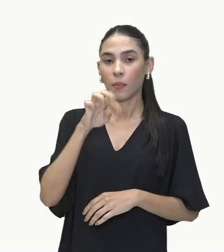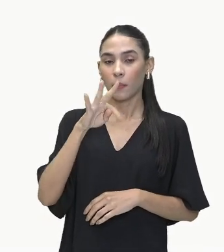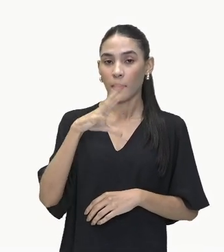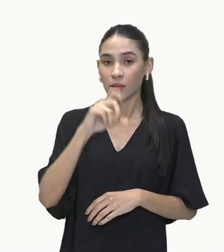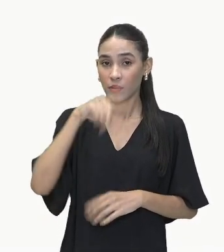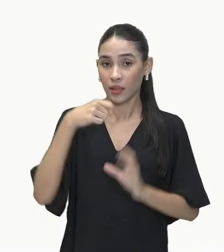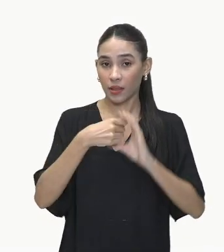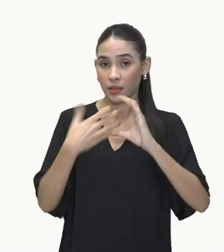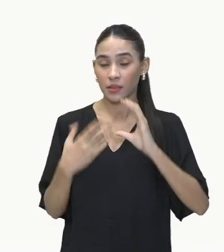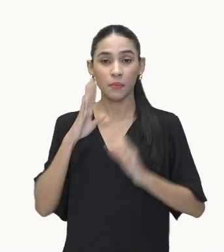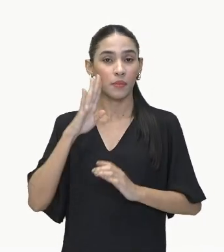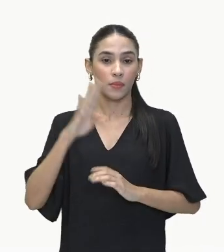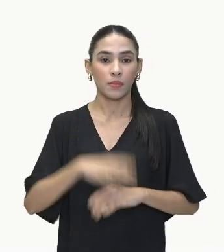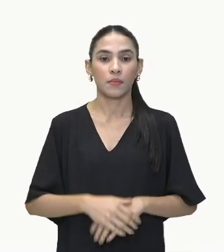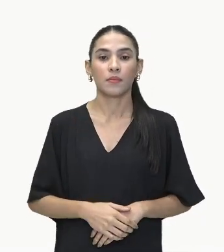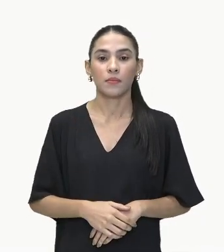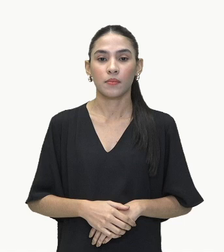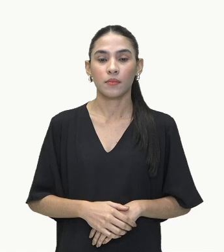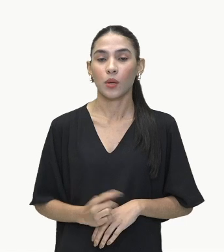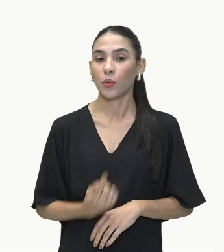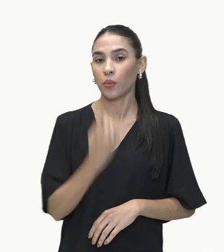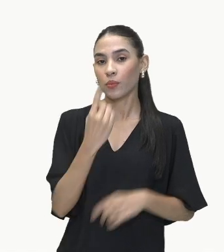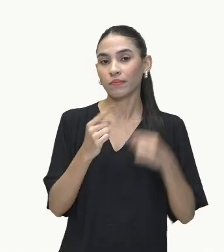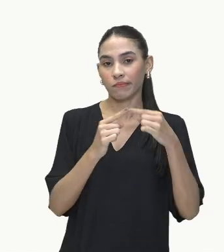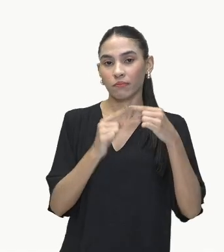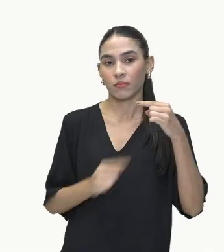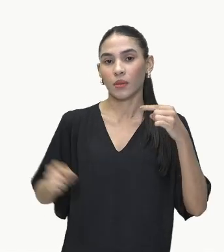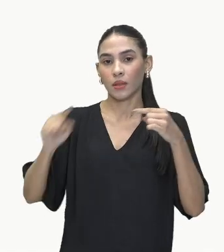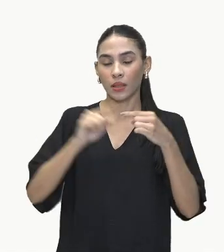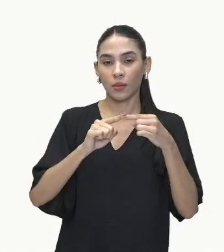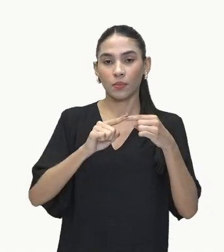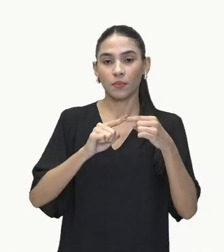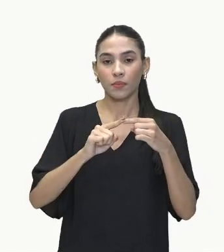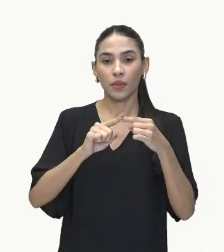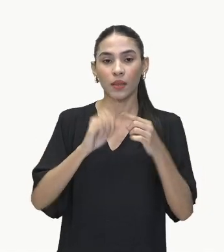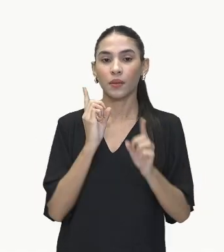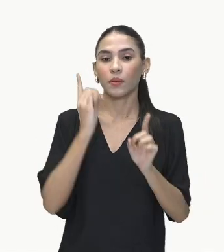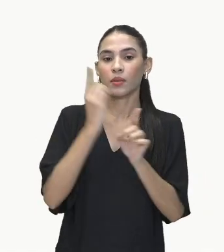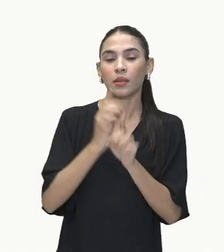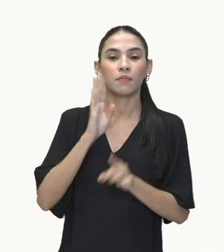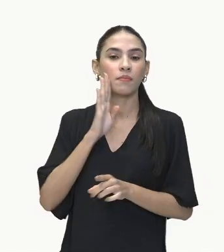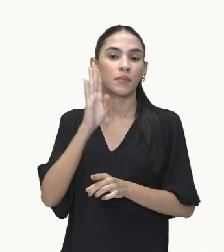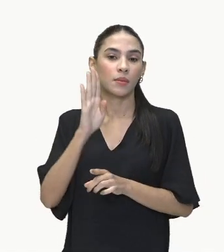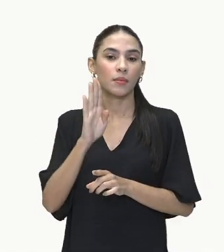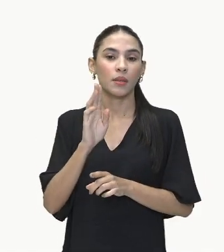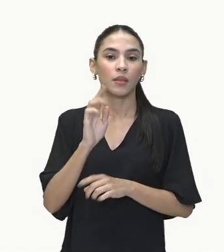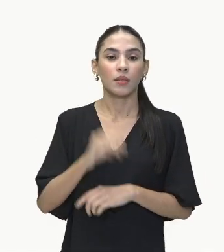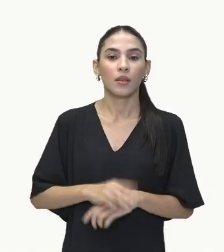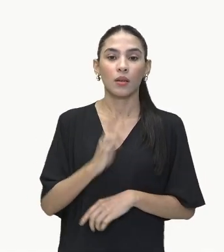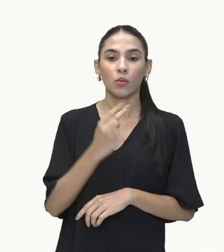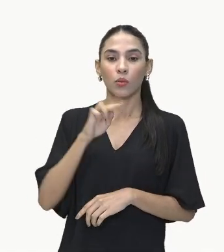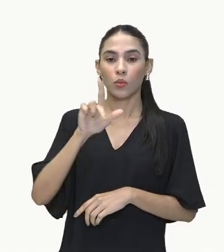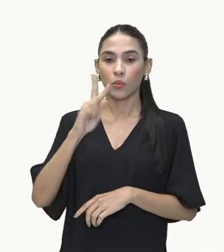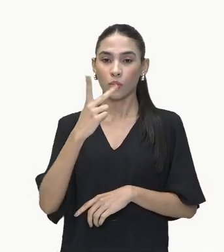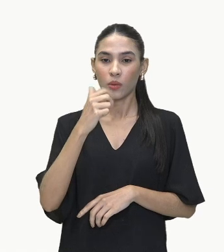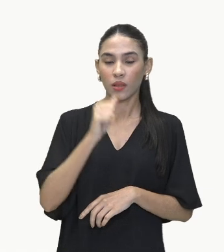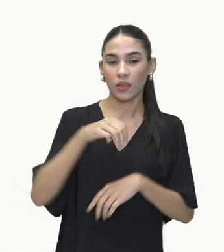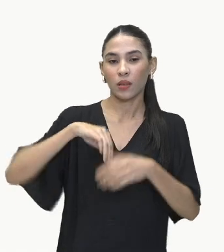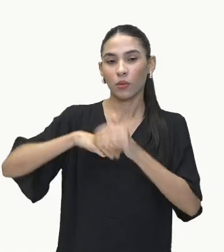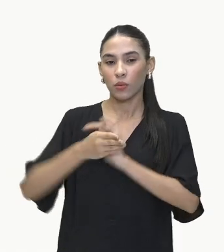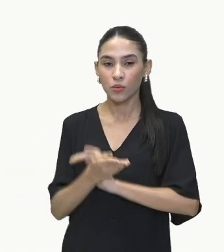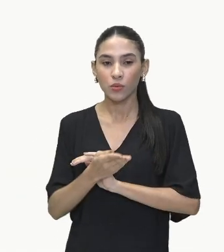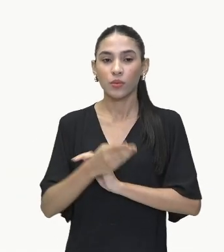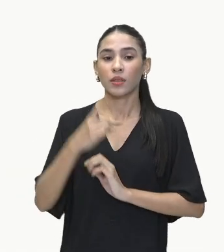característica. Tem que ter pelo menos um anel benzênico. E eles são encontrados principalmente na hulha e eles costumam